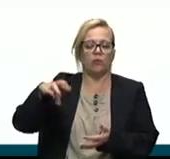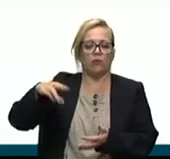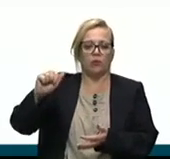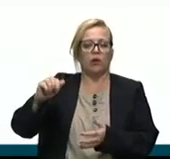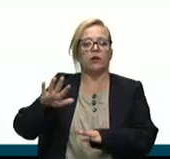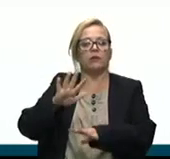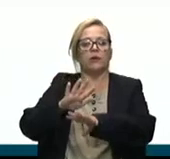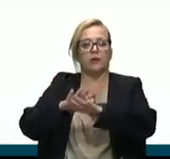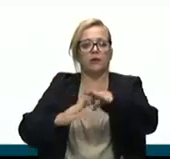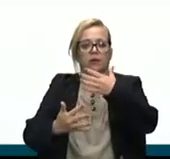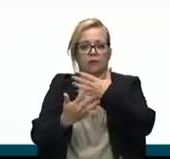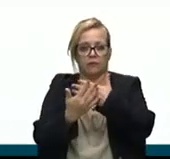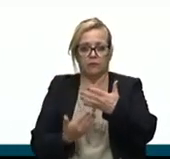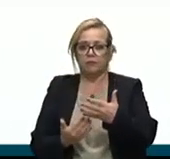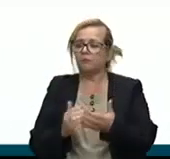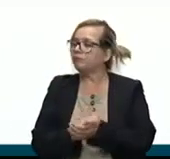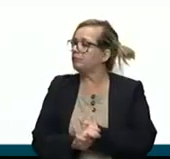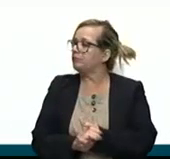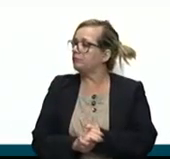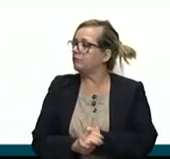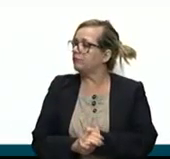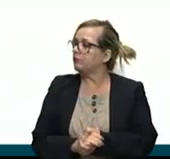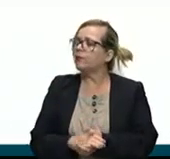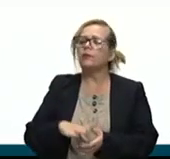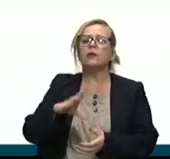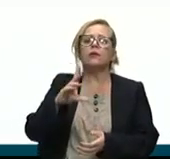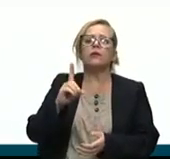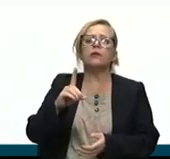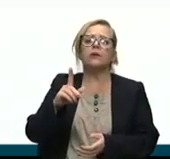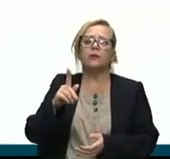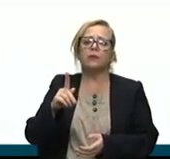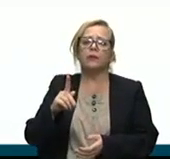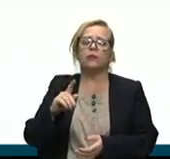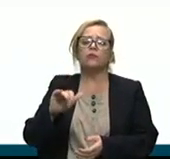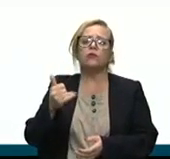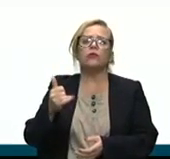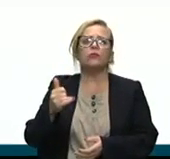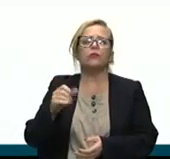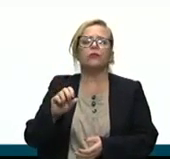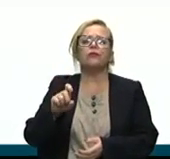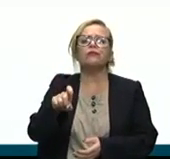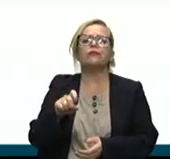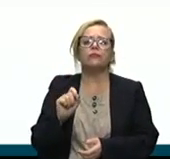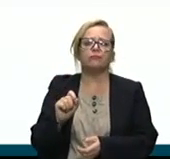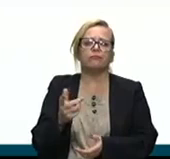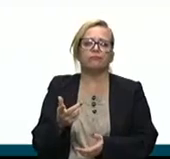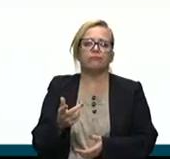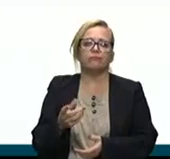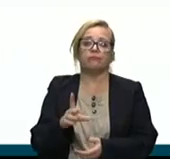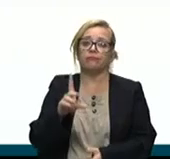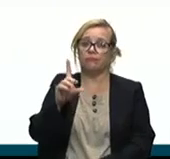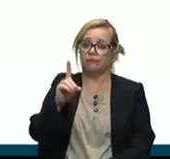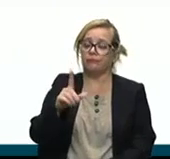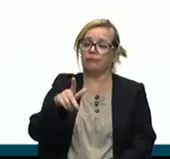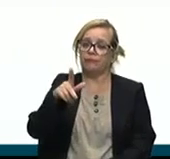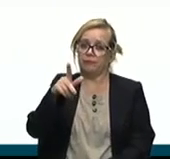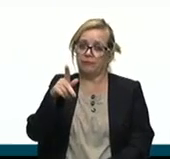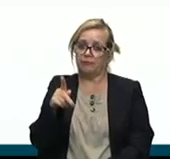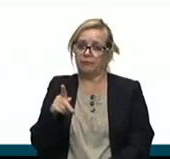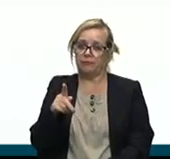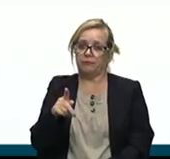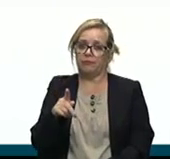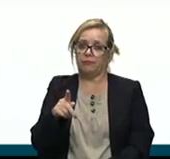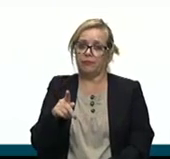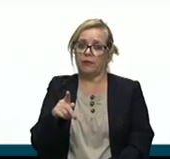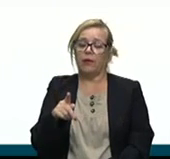Excel. dp de y e dp de x, o que são essas coisas? dp de y é o